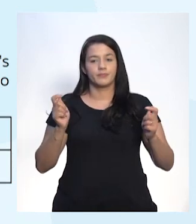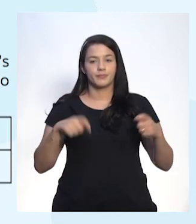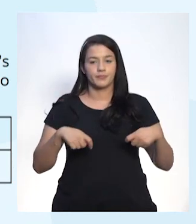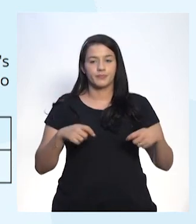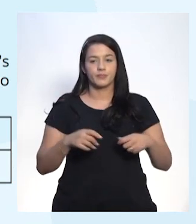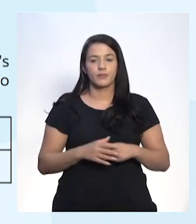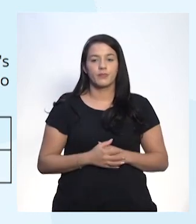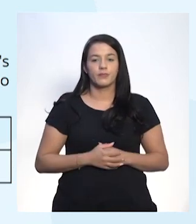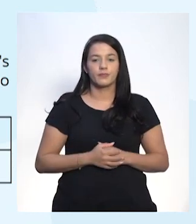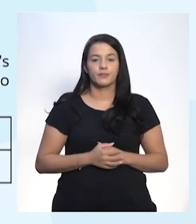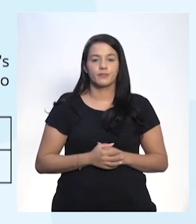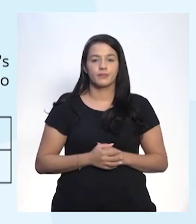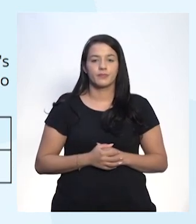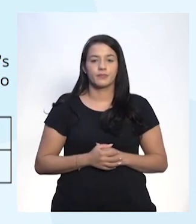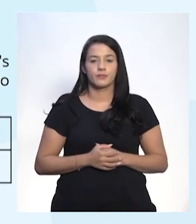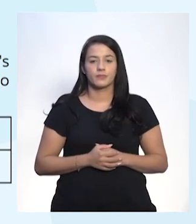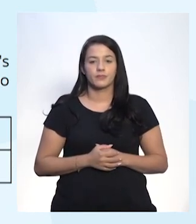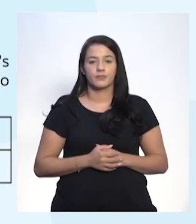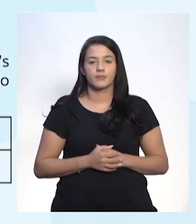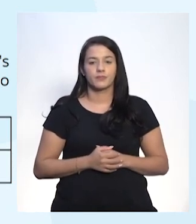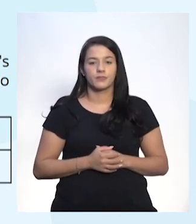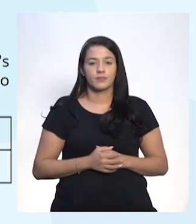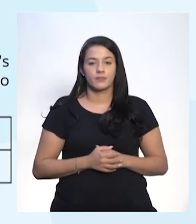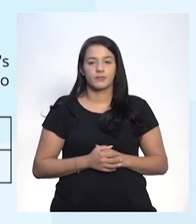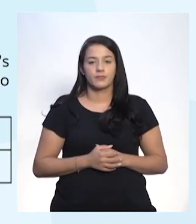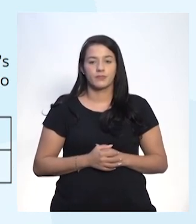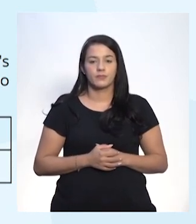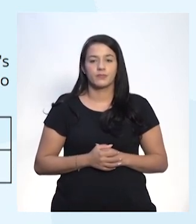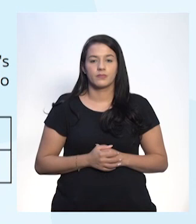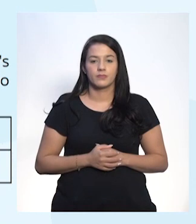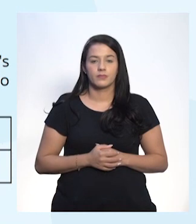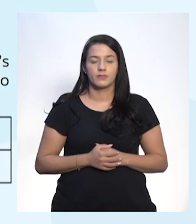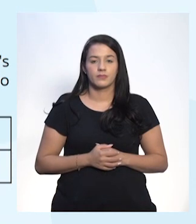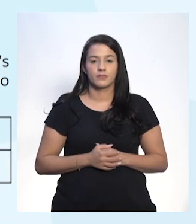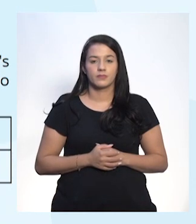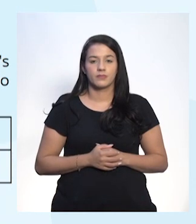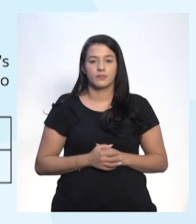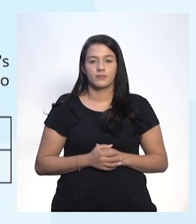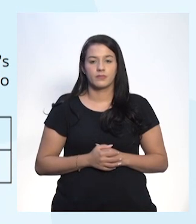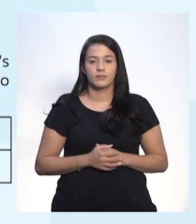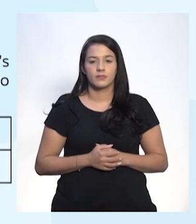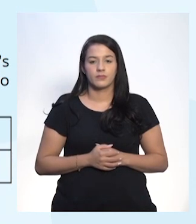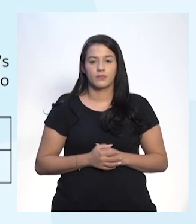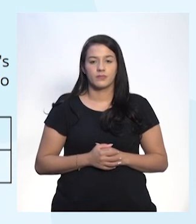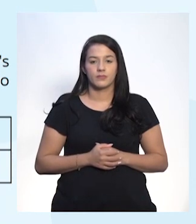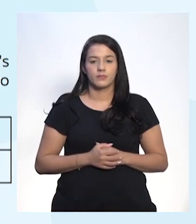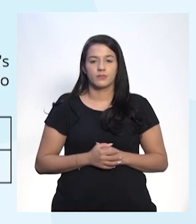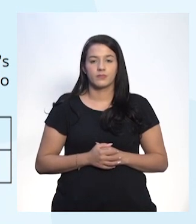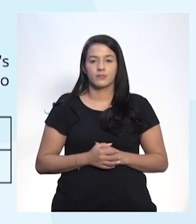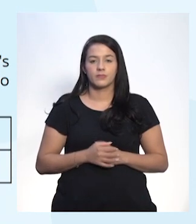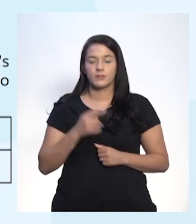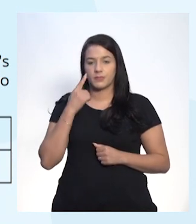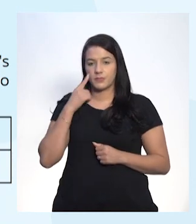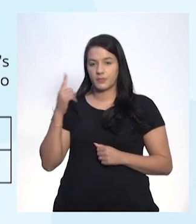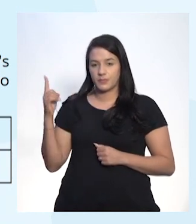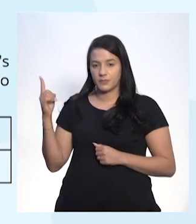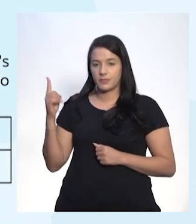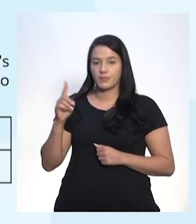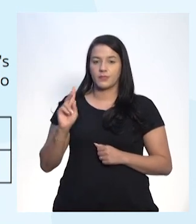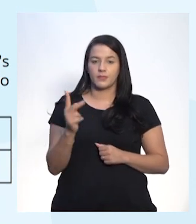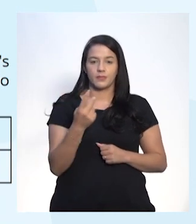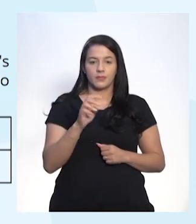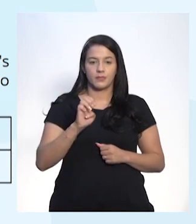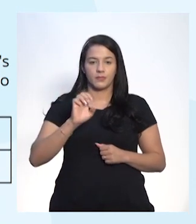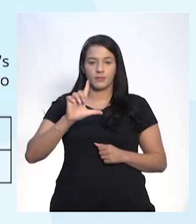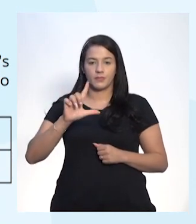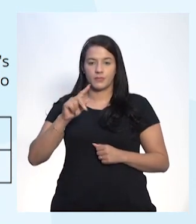palavra helpless. Helpless. E aí, que é uma pessoa ou ser que não